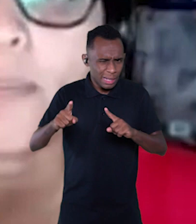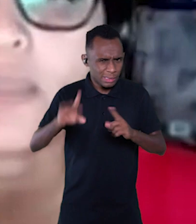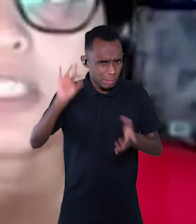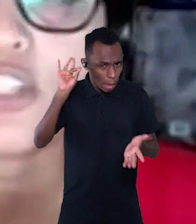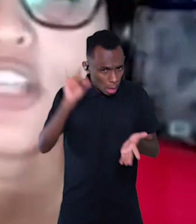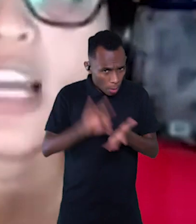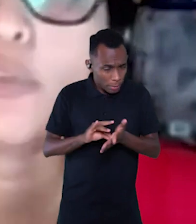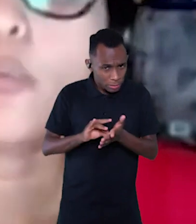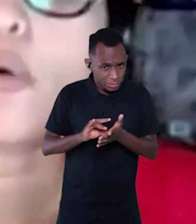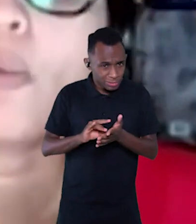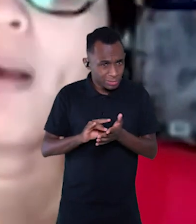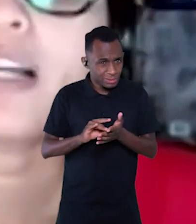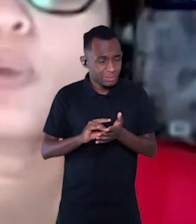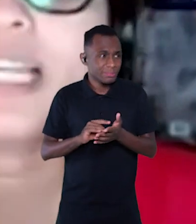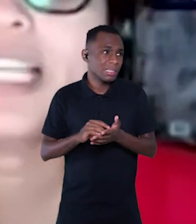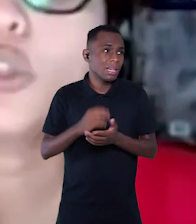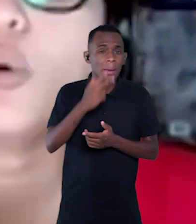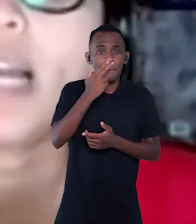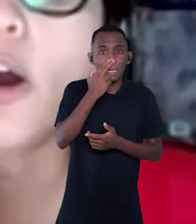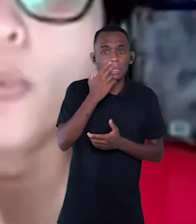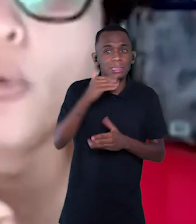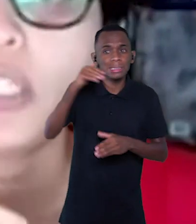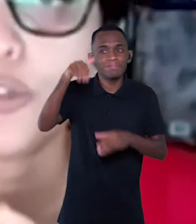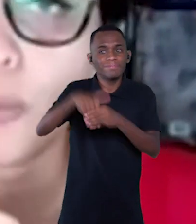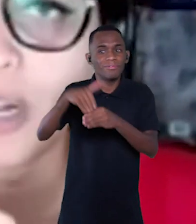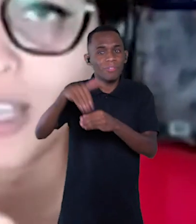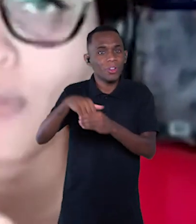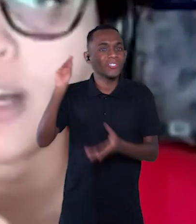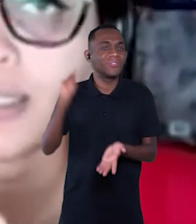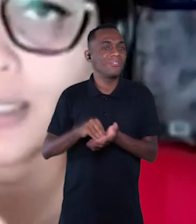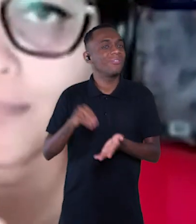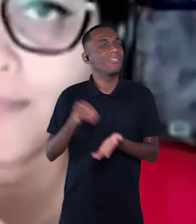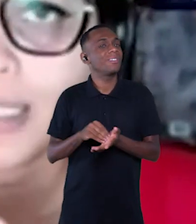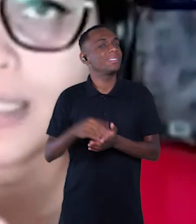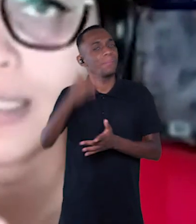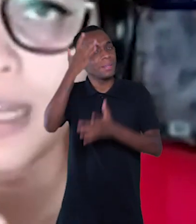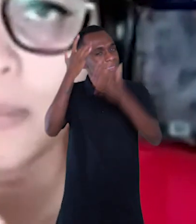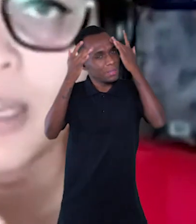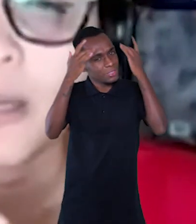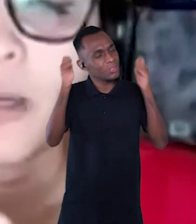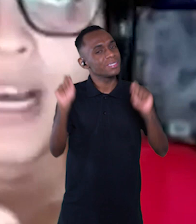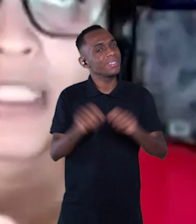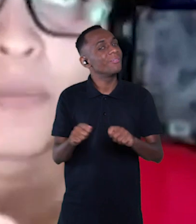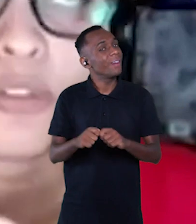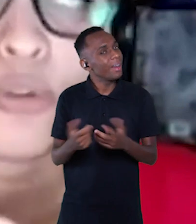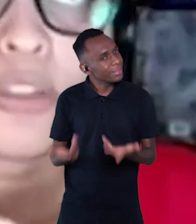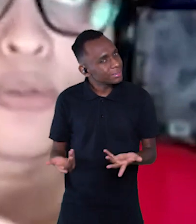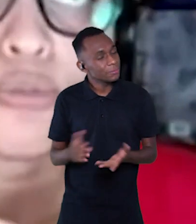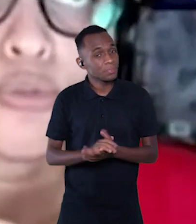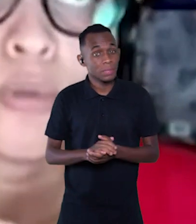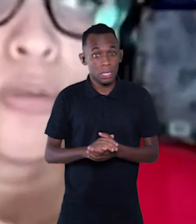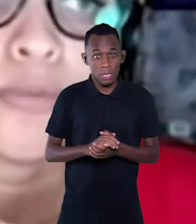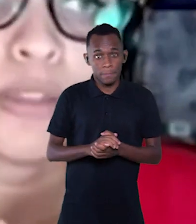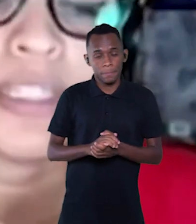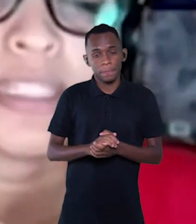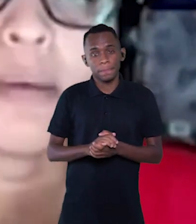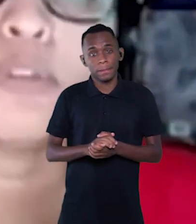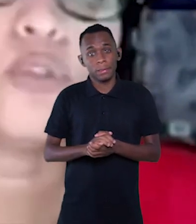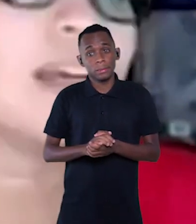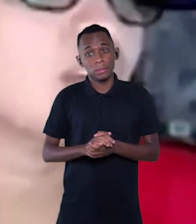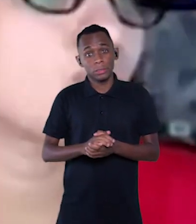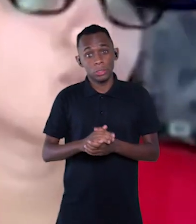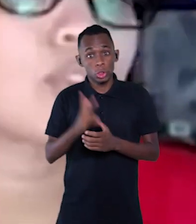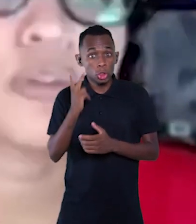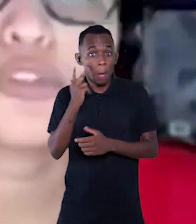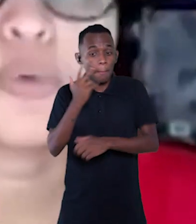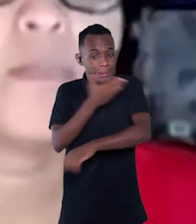do lápis, gera muito pouco impacto eleitoral, político para quem faz, sabe? As pessoas costumam valorizar